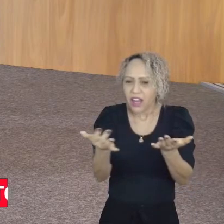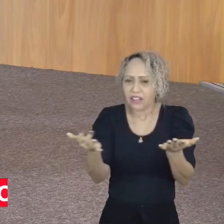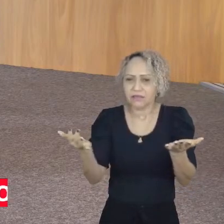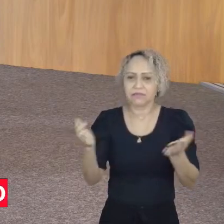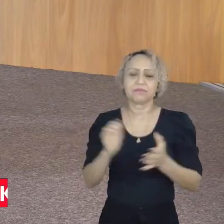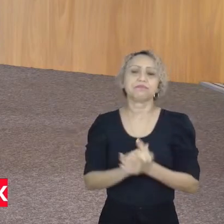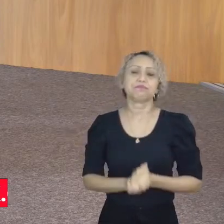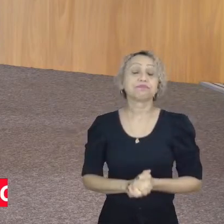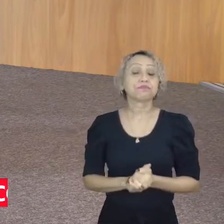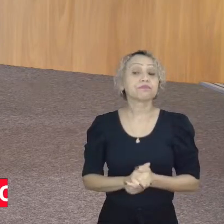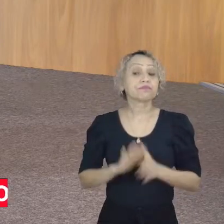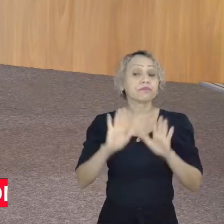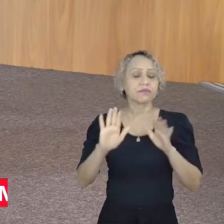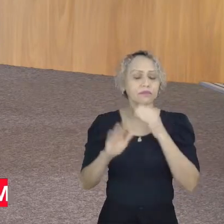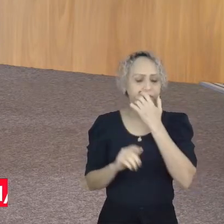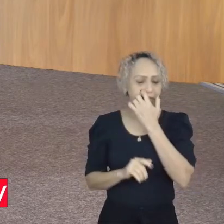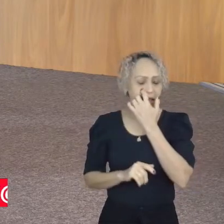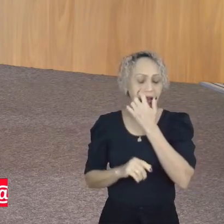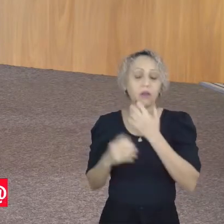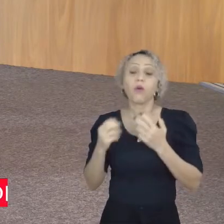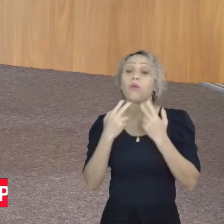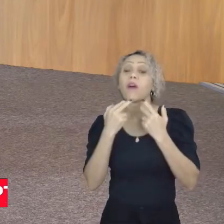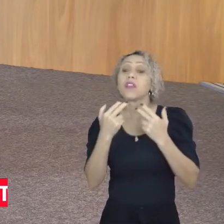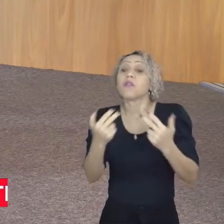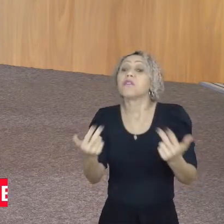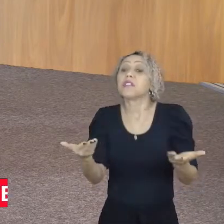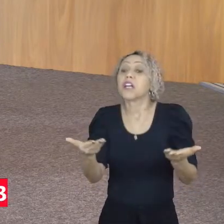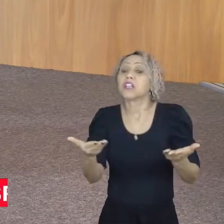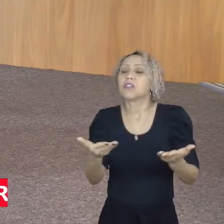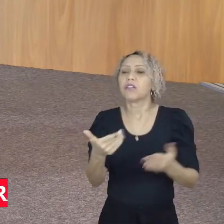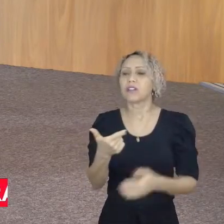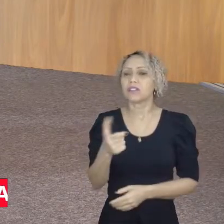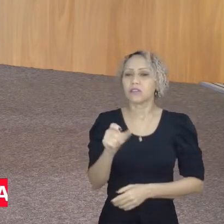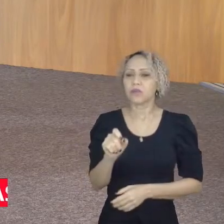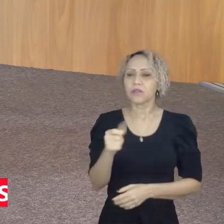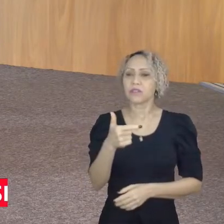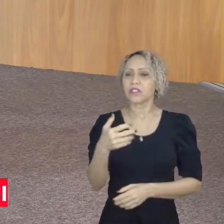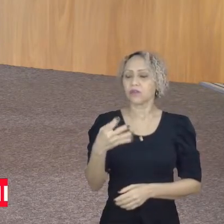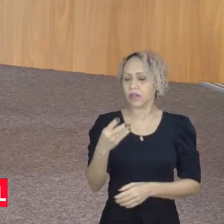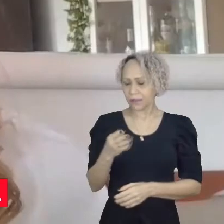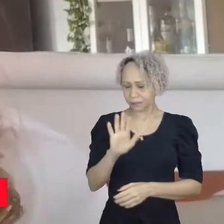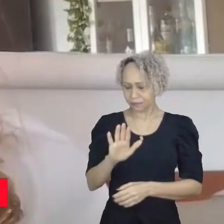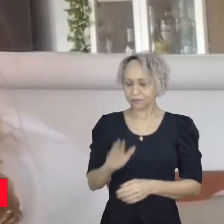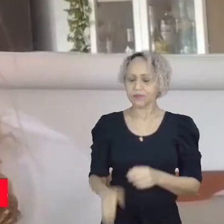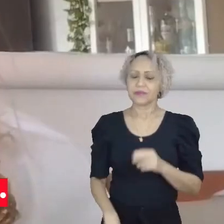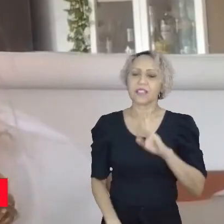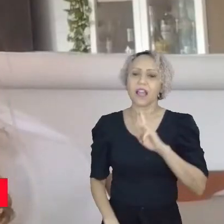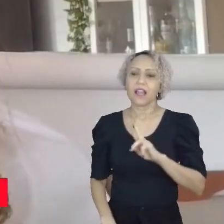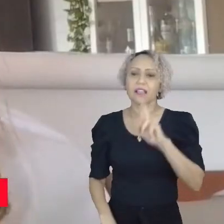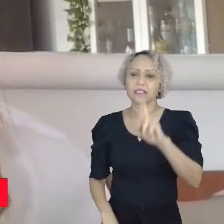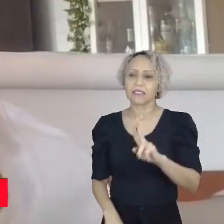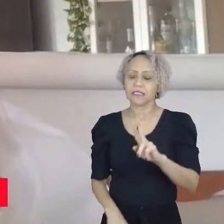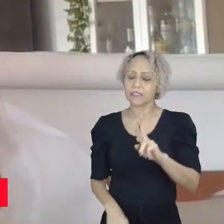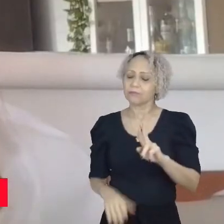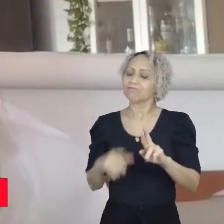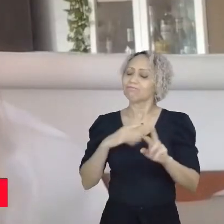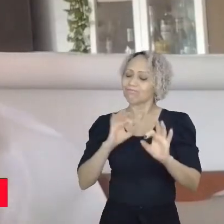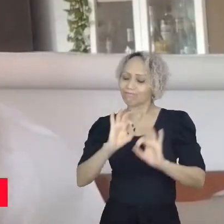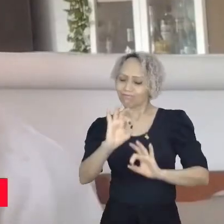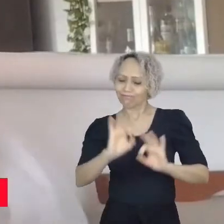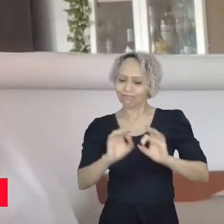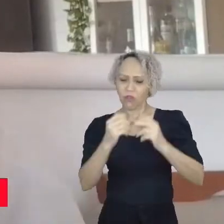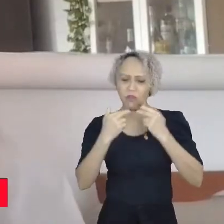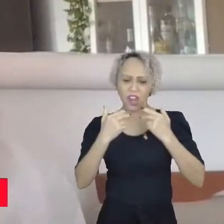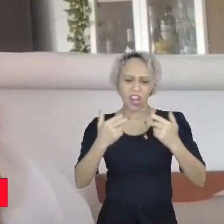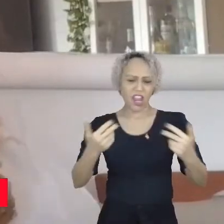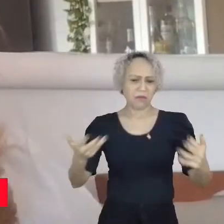Amanda, esse ano tem muita novidade boa. Existe uma reorganização do próprio processo formativo, onde a gente